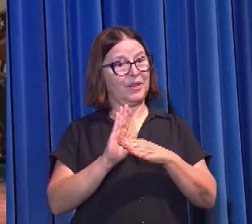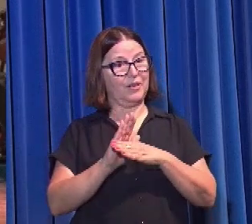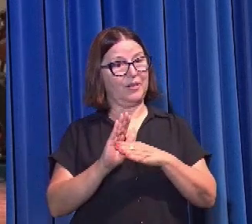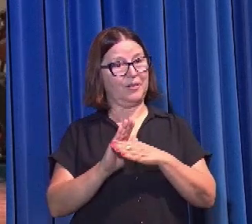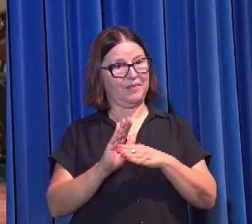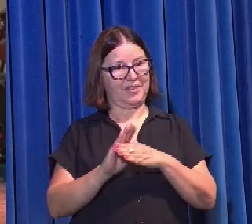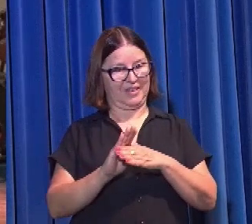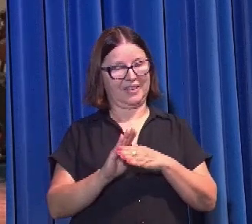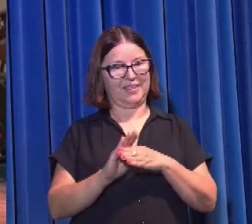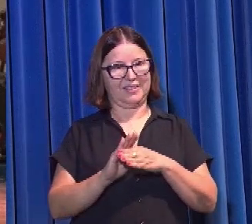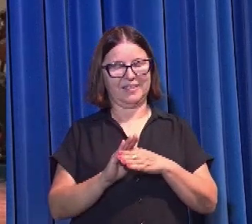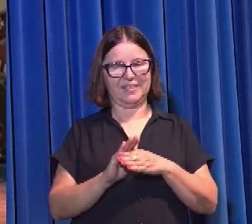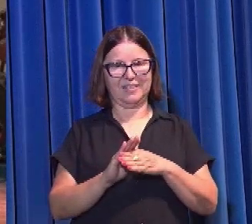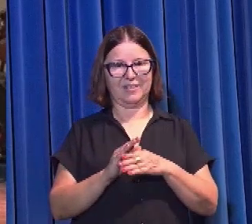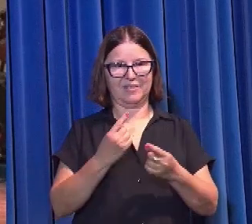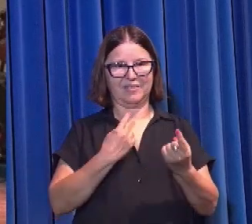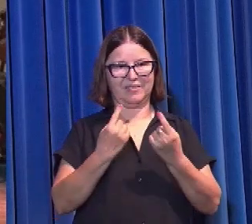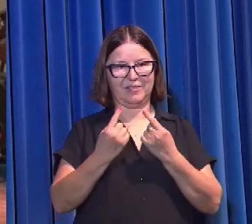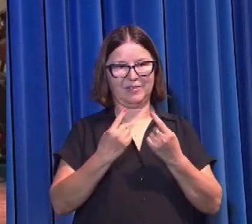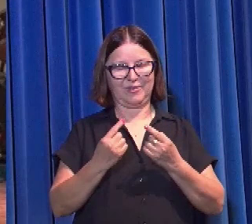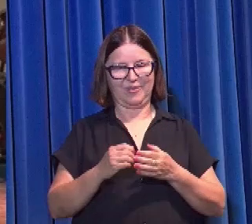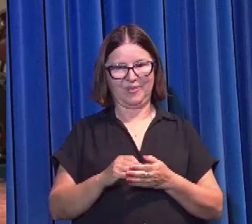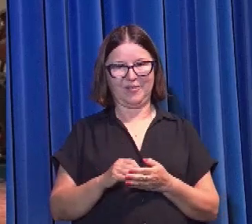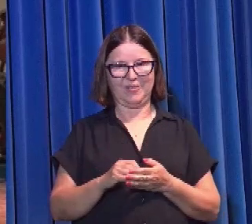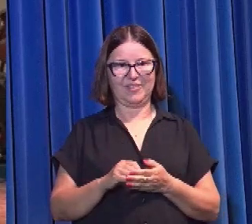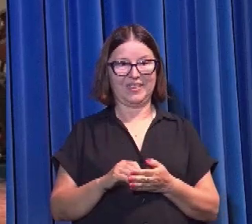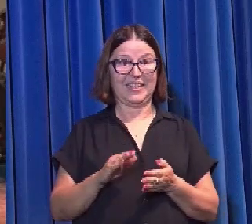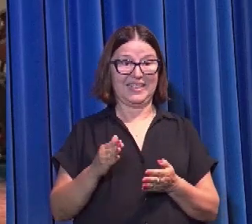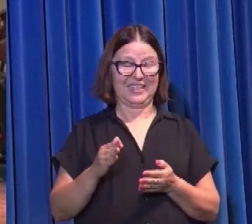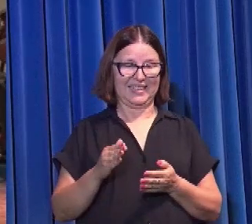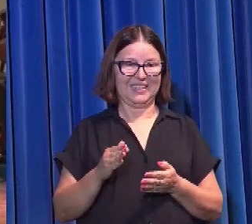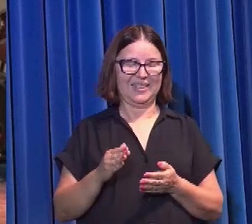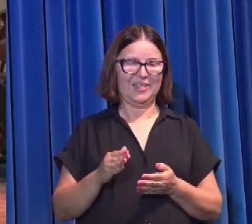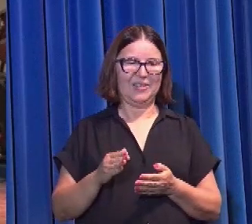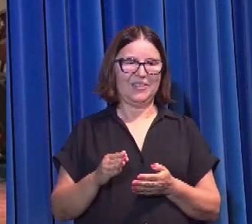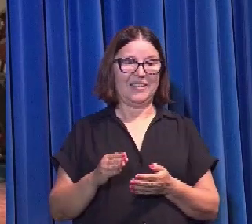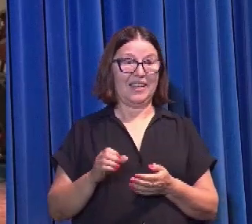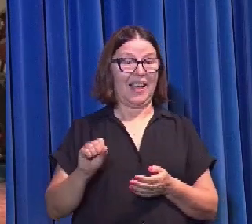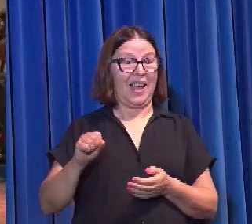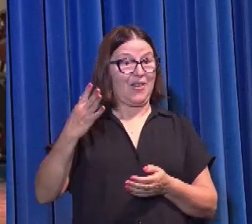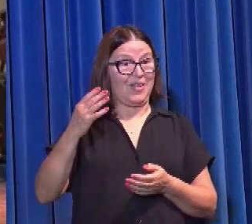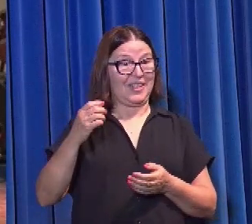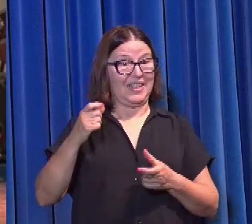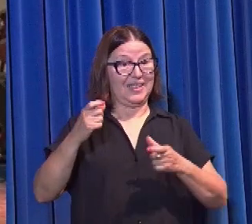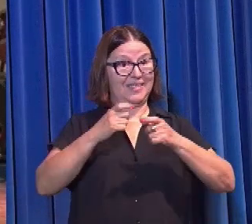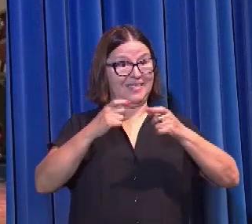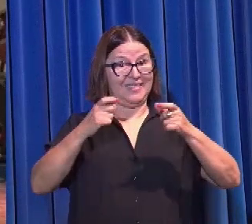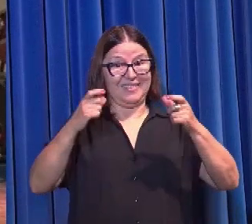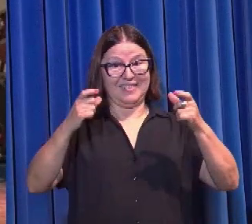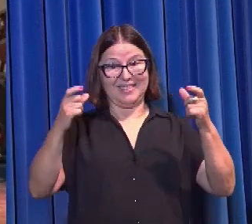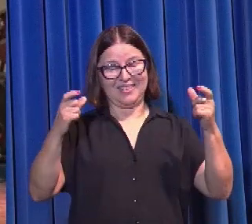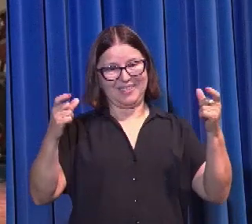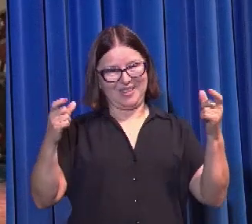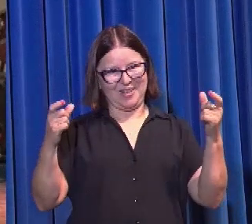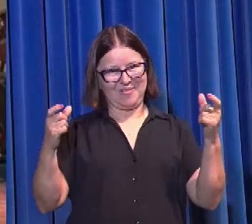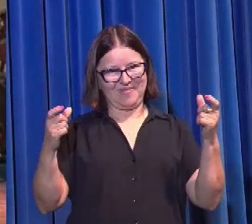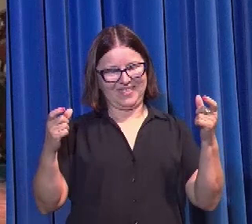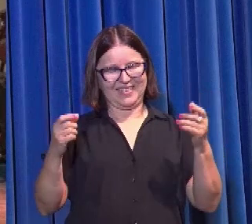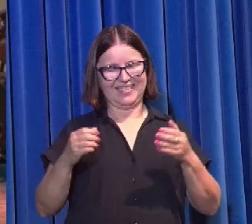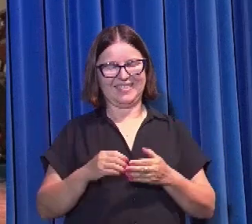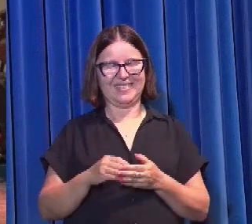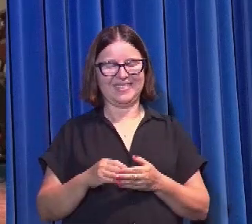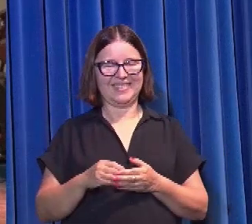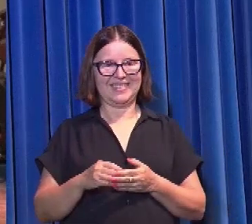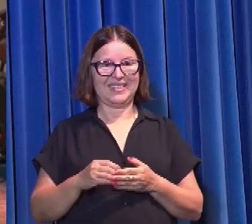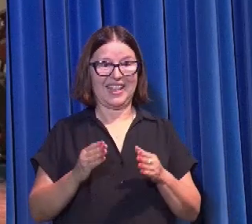cada parte. Quando a gente faz isso, a gente efetua o crescimento, o próprio aumento, aumentar em número. A igreja tem que crescer